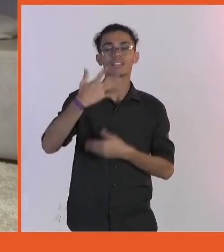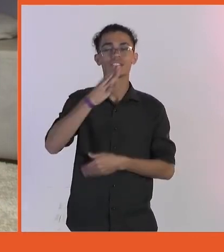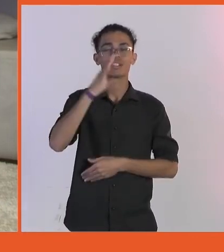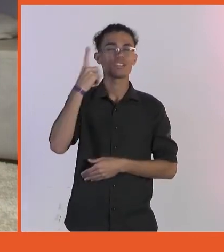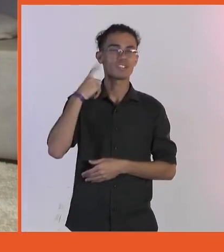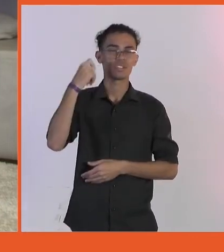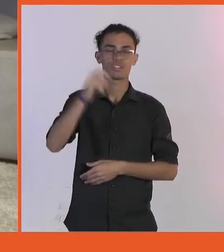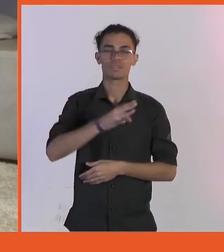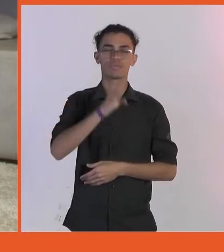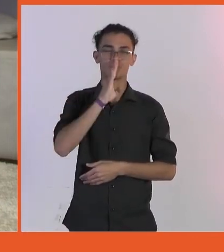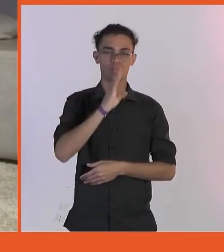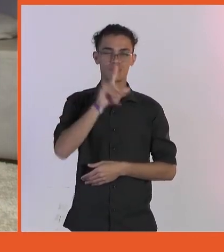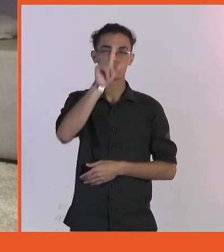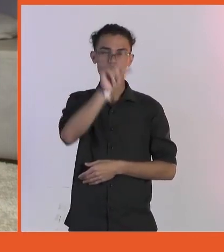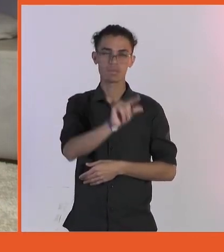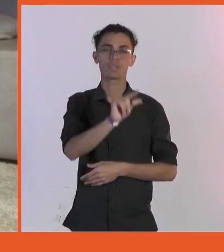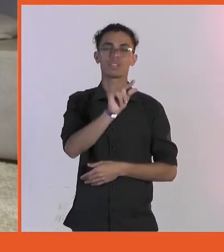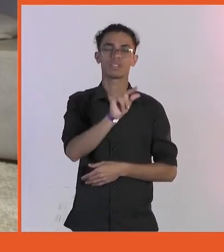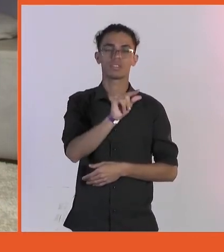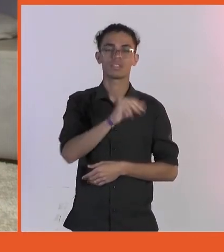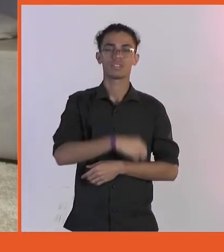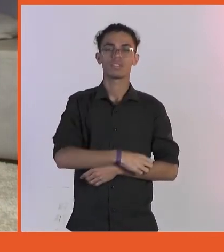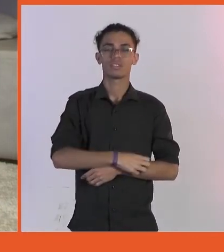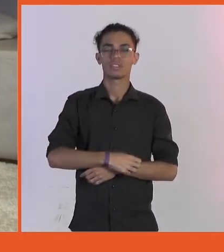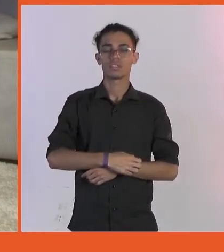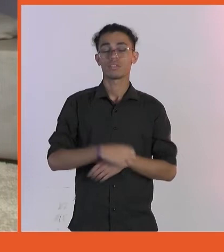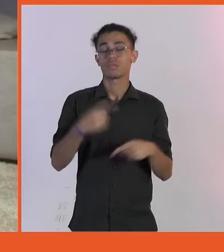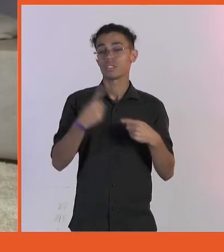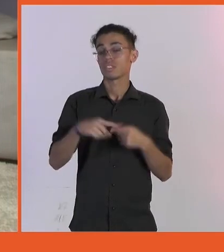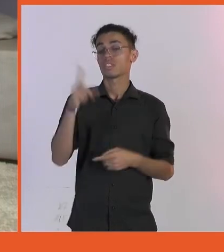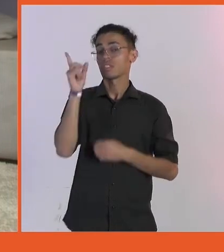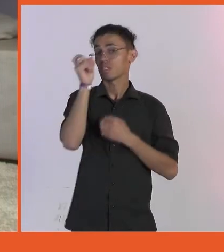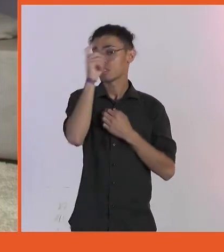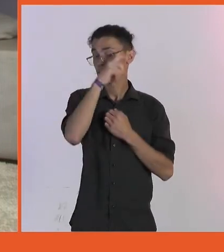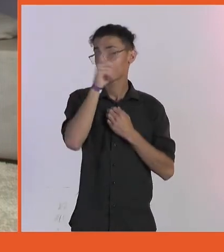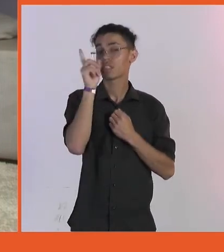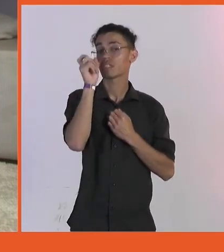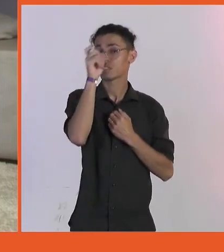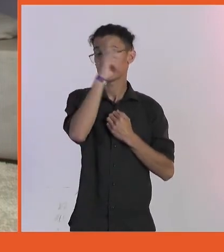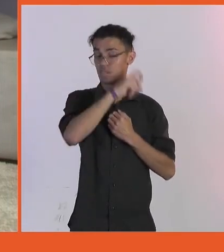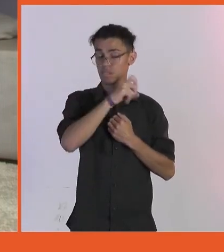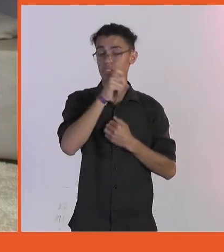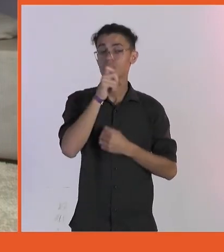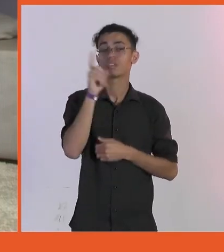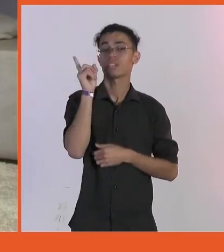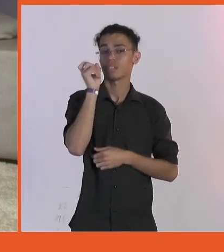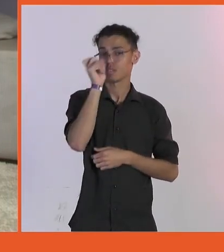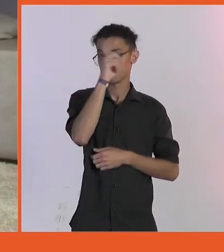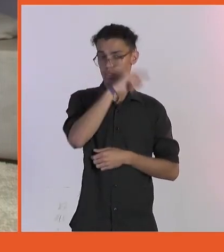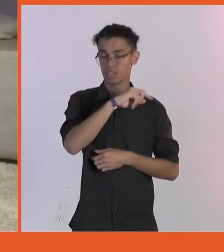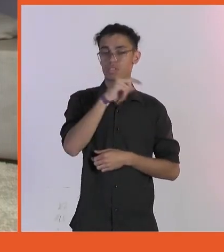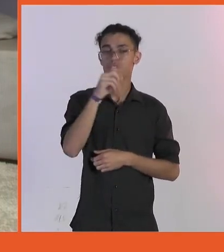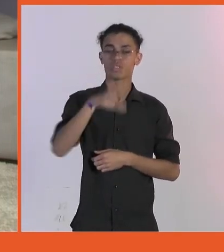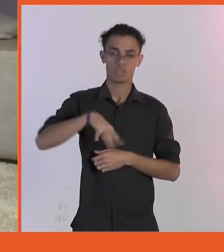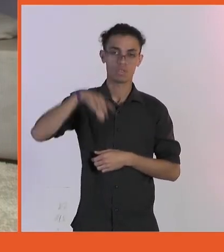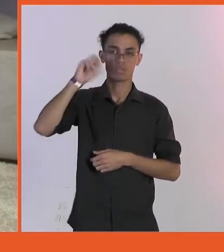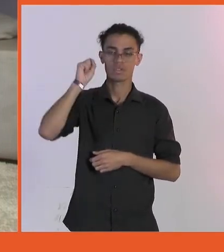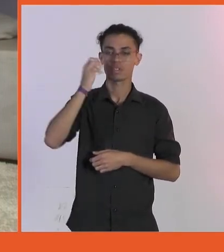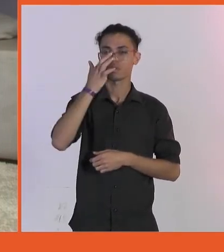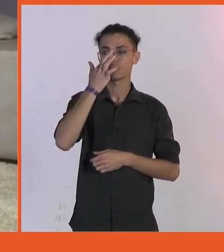pouquinho mais baixo, que... Ô, fundão! Tá difícil de ouvir aqui no palco, só um pouquinho